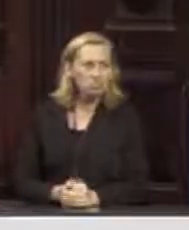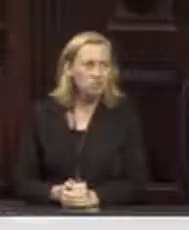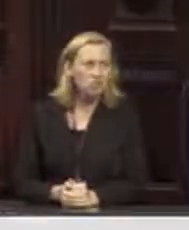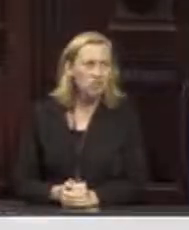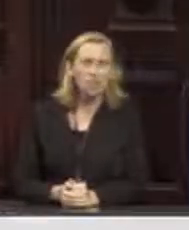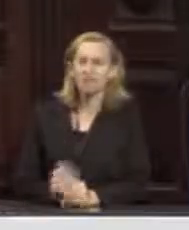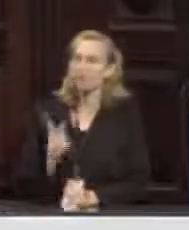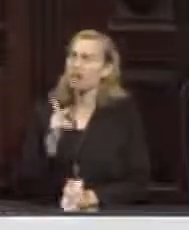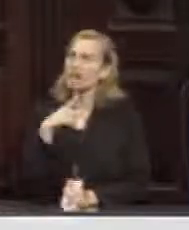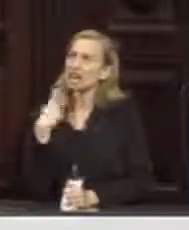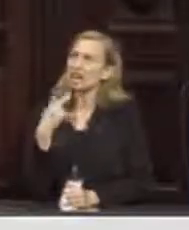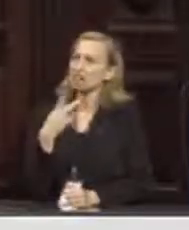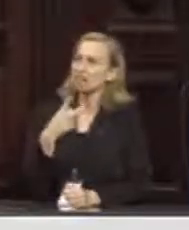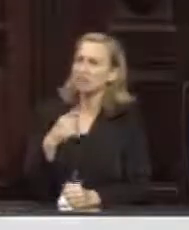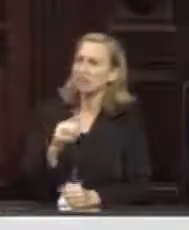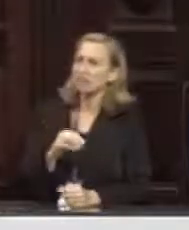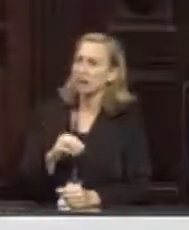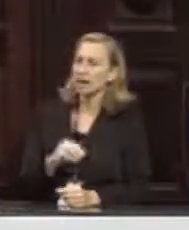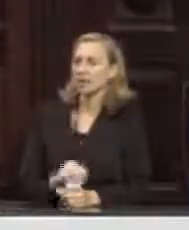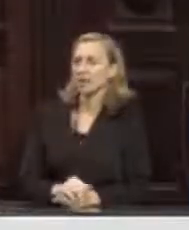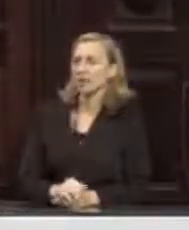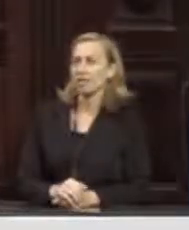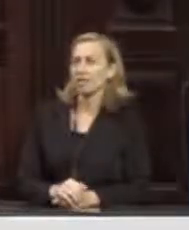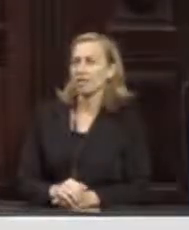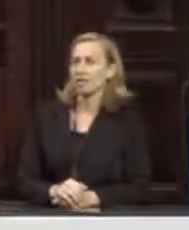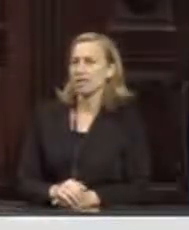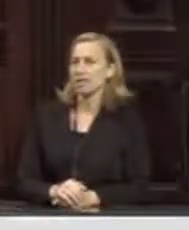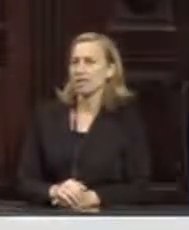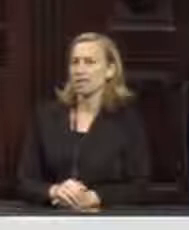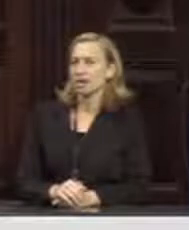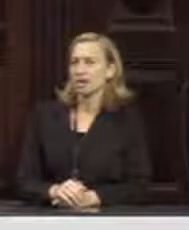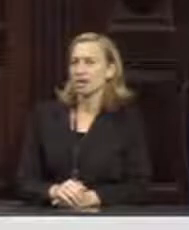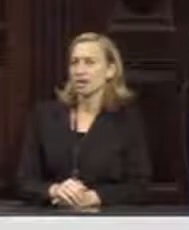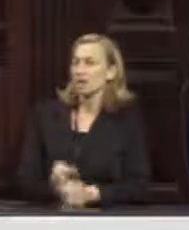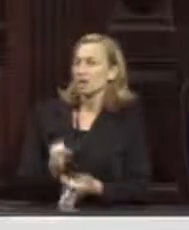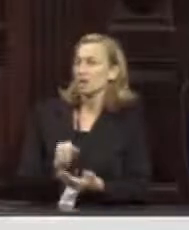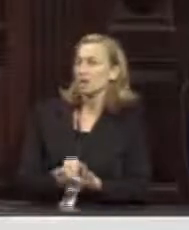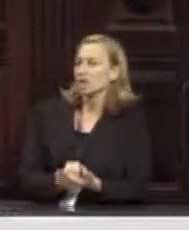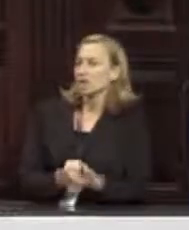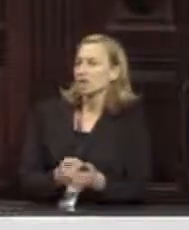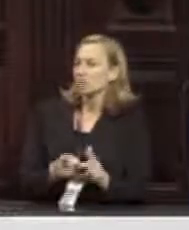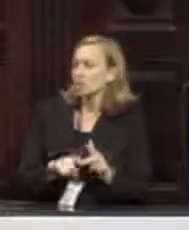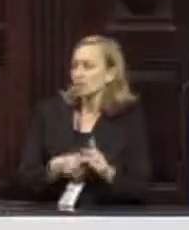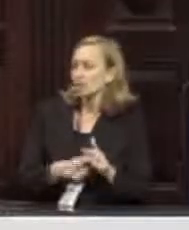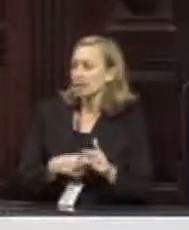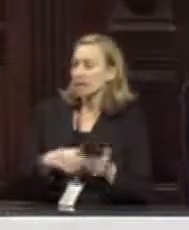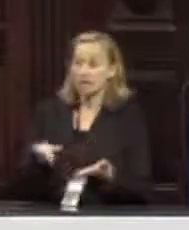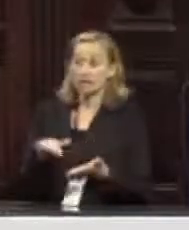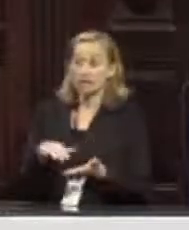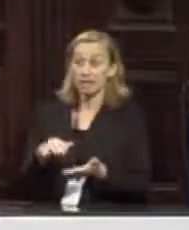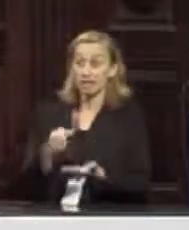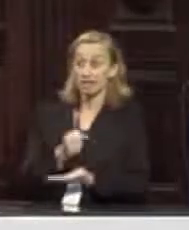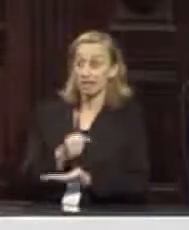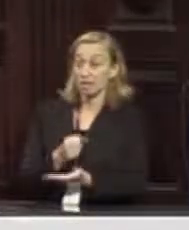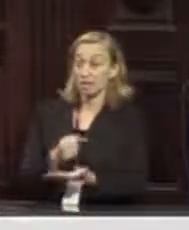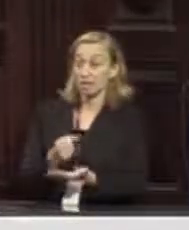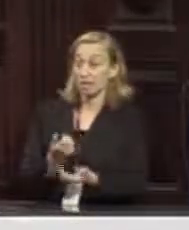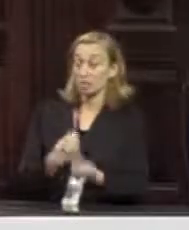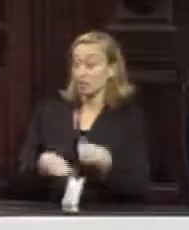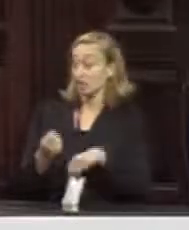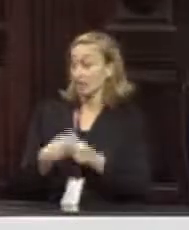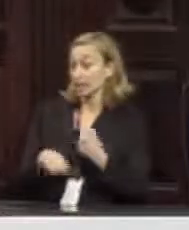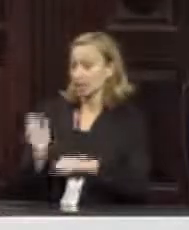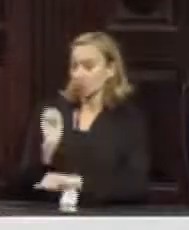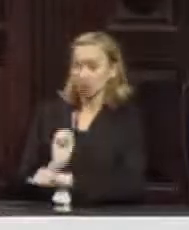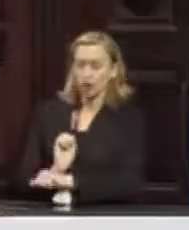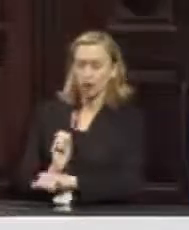dizendo que é para fazer uma reestruturação na administração do Estado.